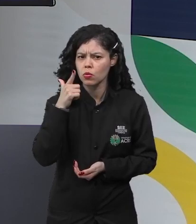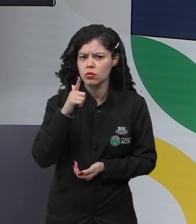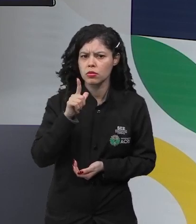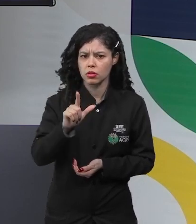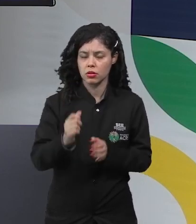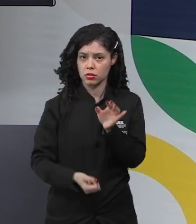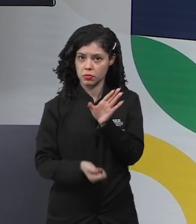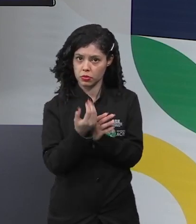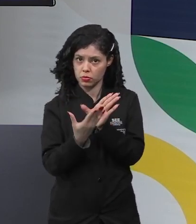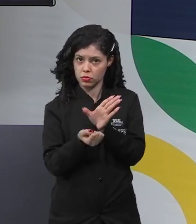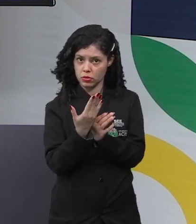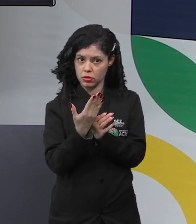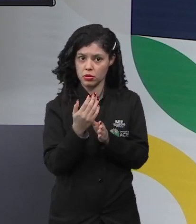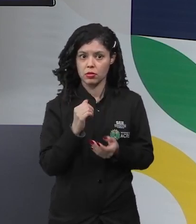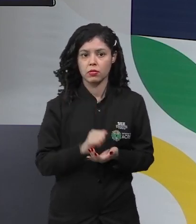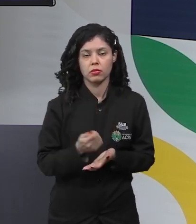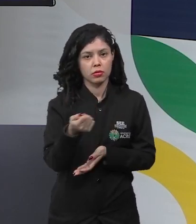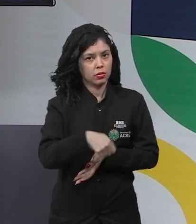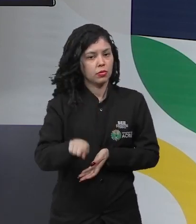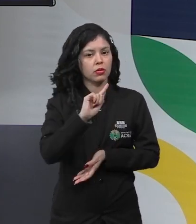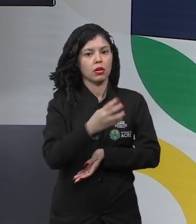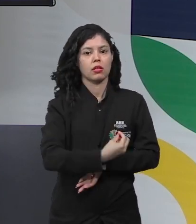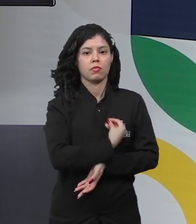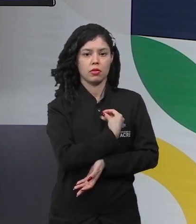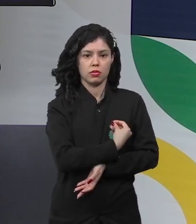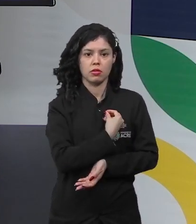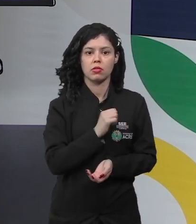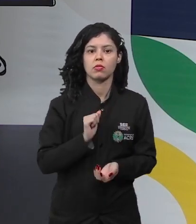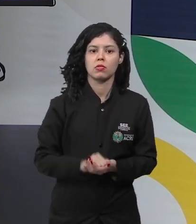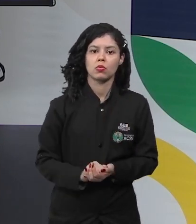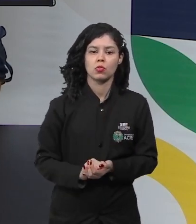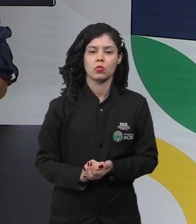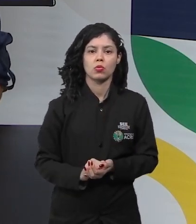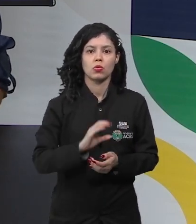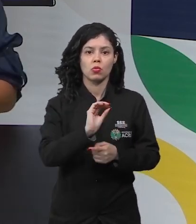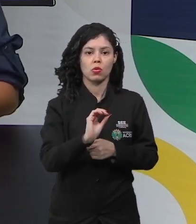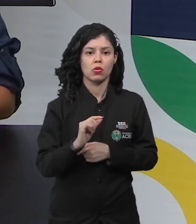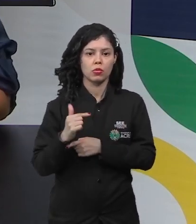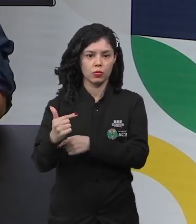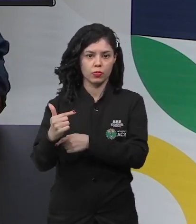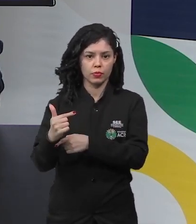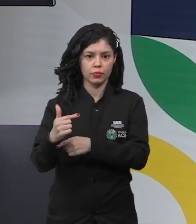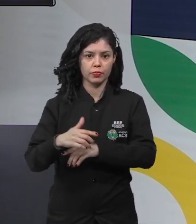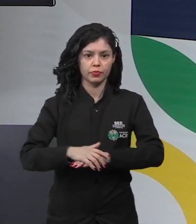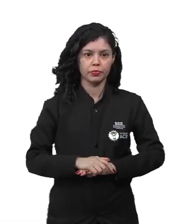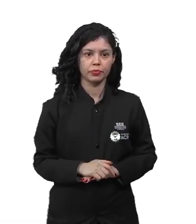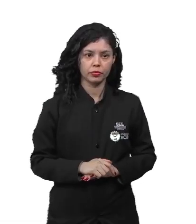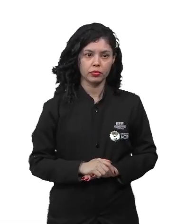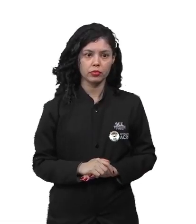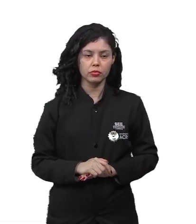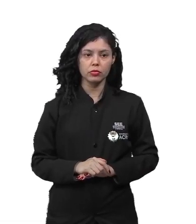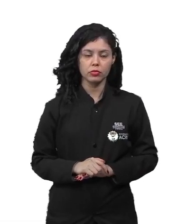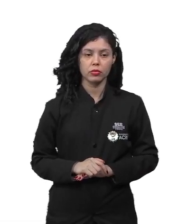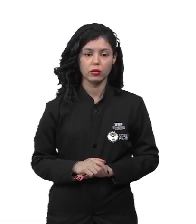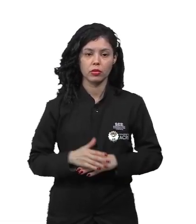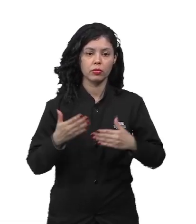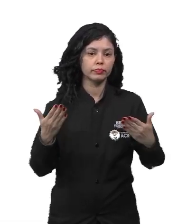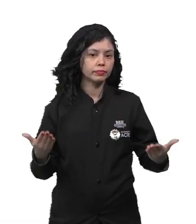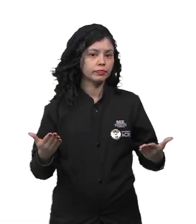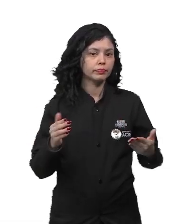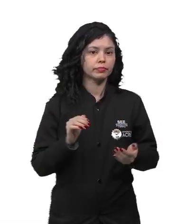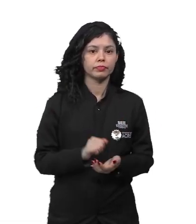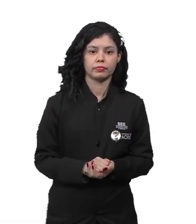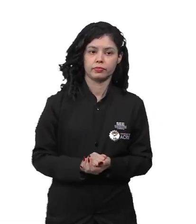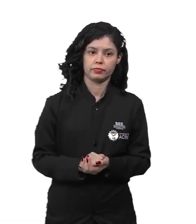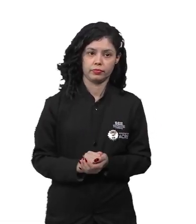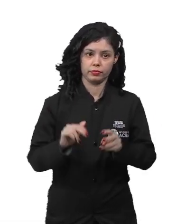se reproduzir sem a presença do oxigênio, tá certo? Então, essas são as fases.